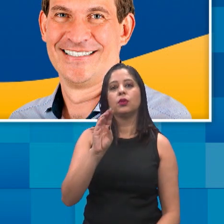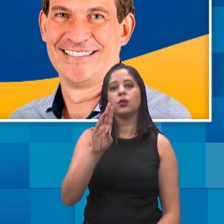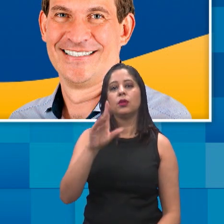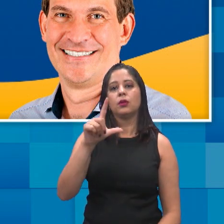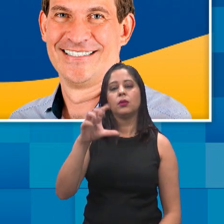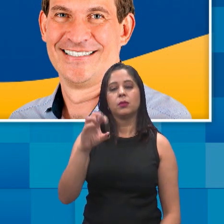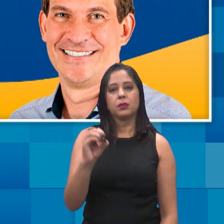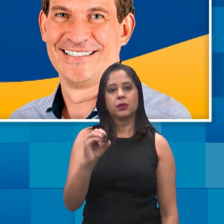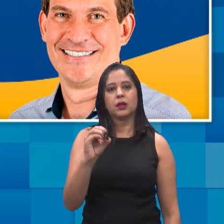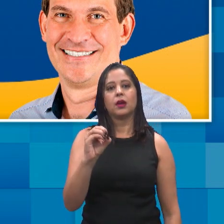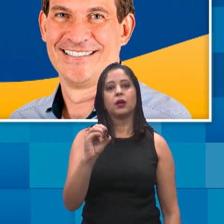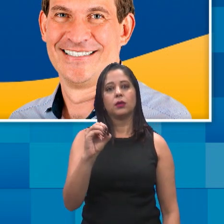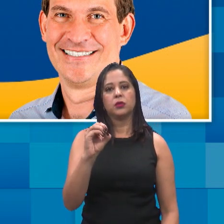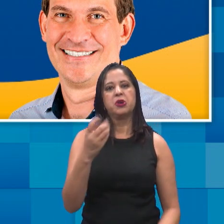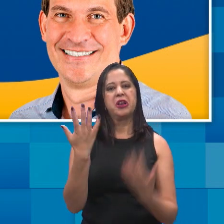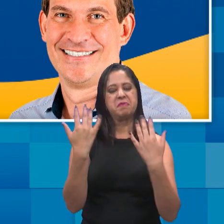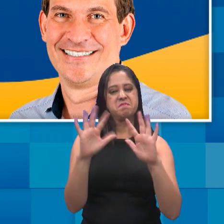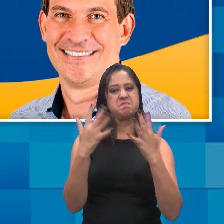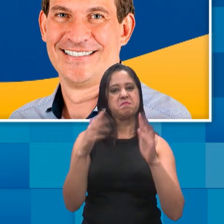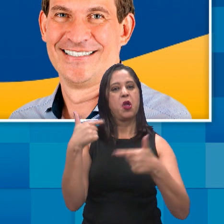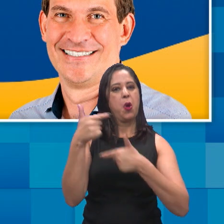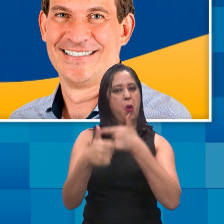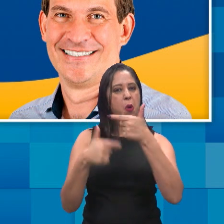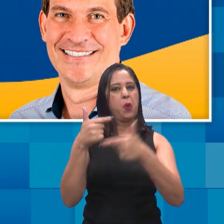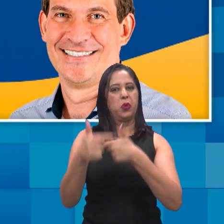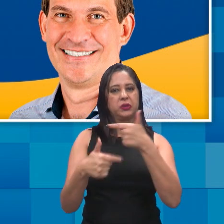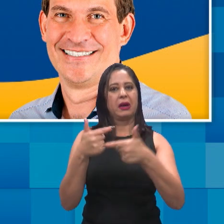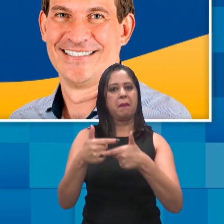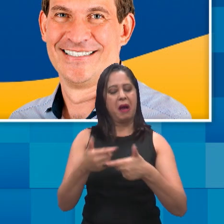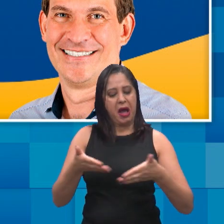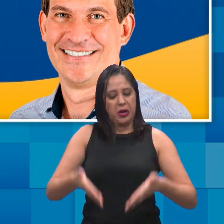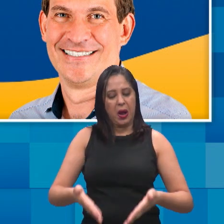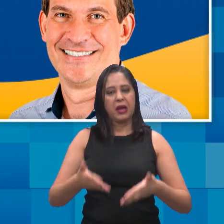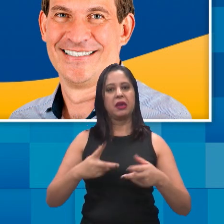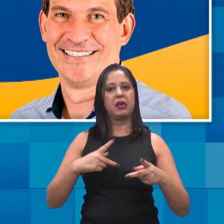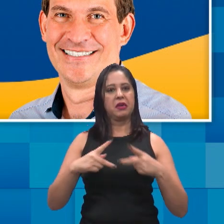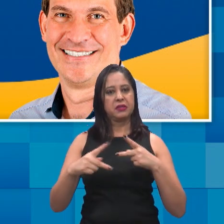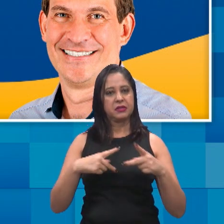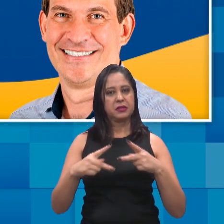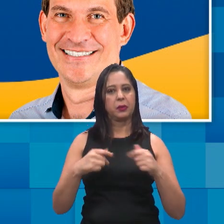né, aplaudindo o trabalho desta casa aqui de São José,